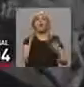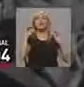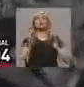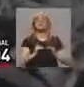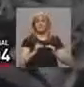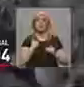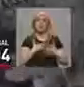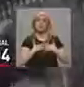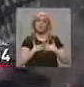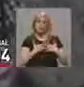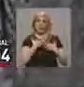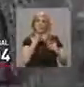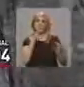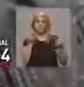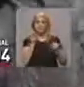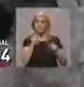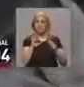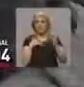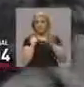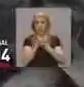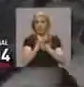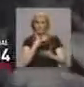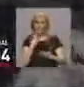vontade e prazer de lhes dar essa voz.